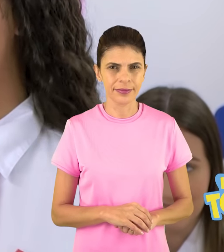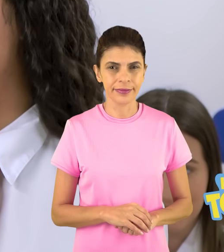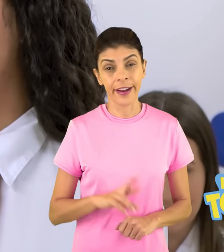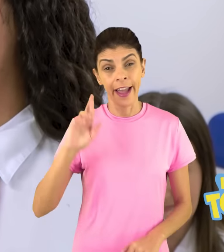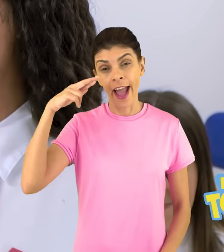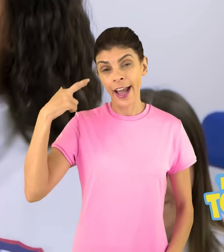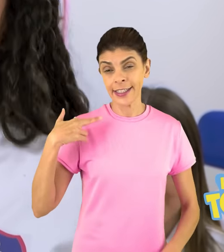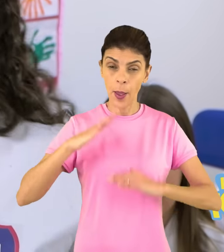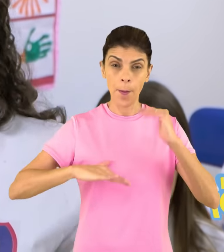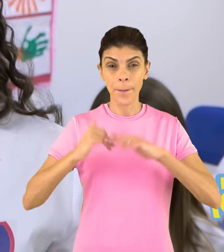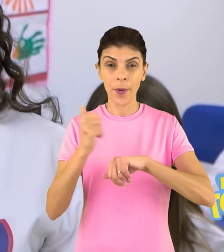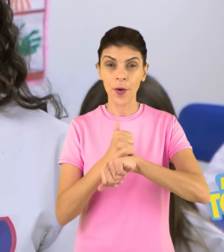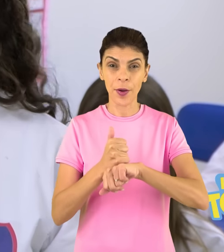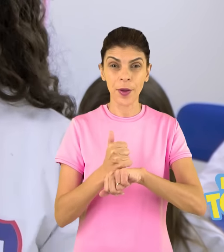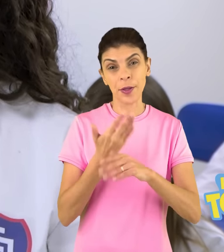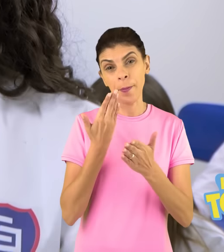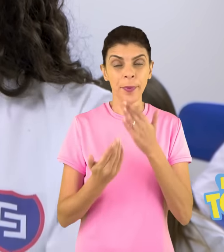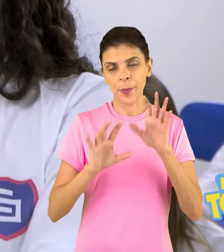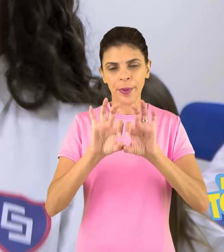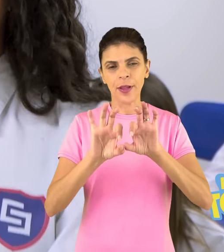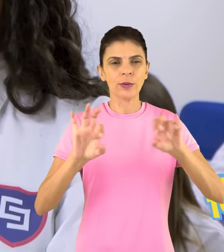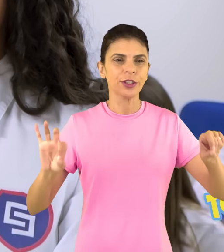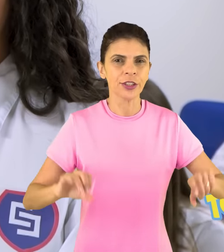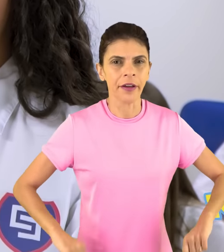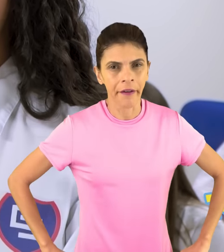Raíssa, profissa, perdeu, virou salsicha.